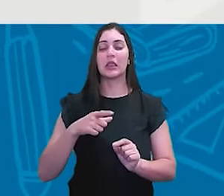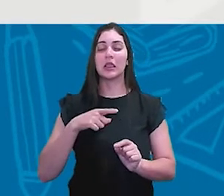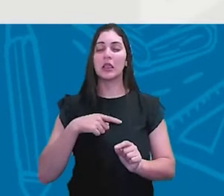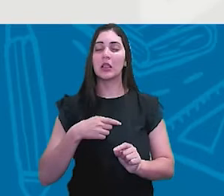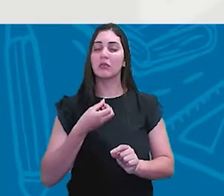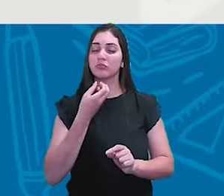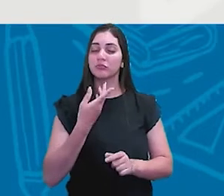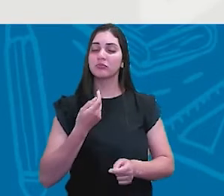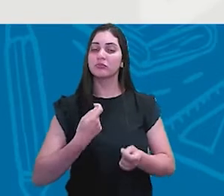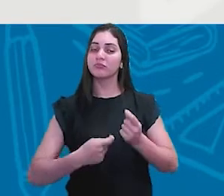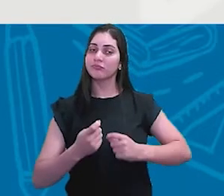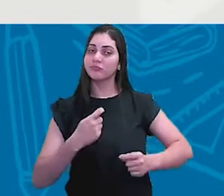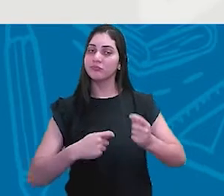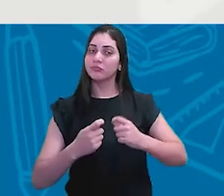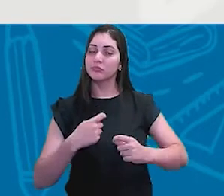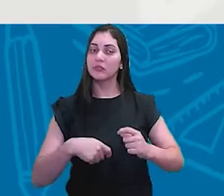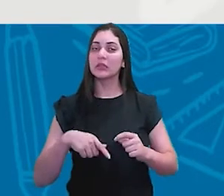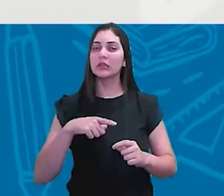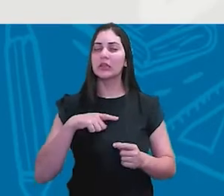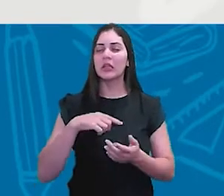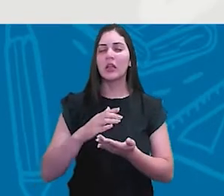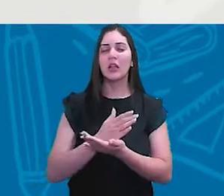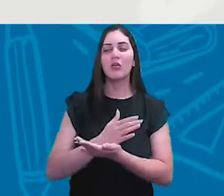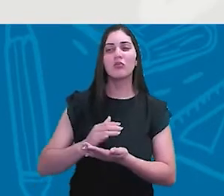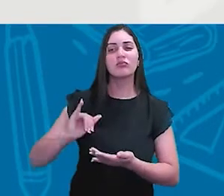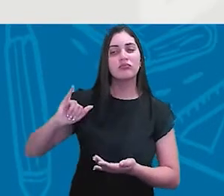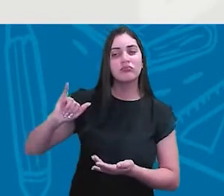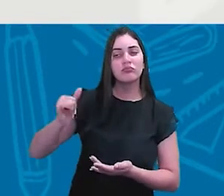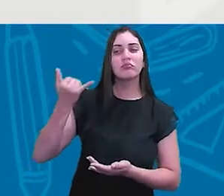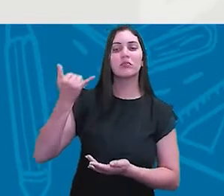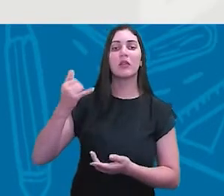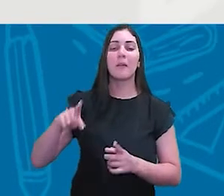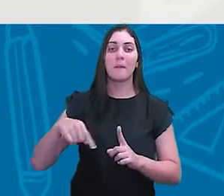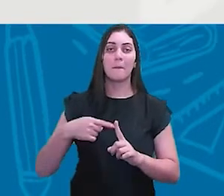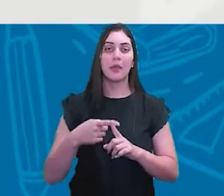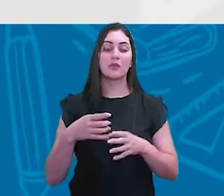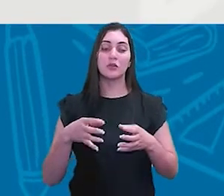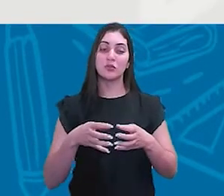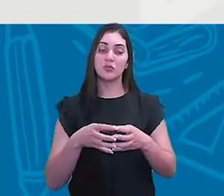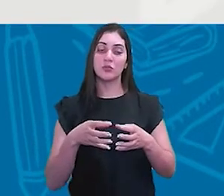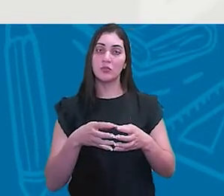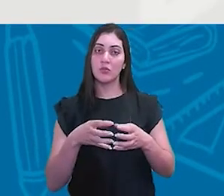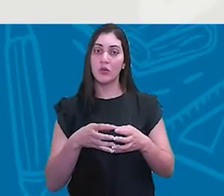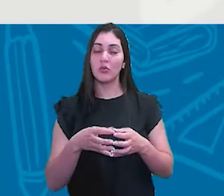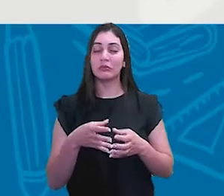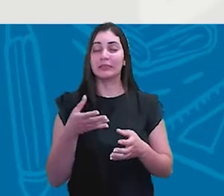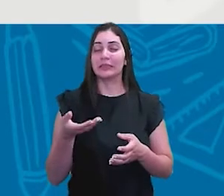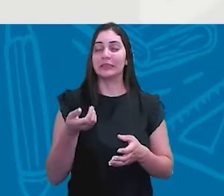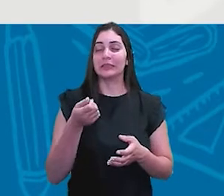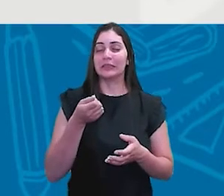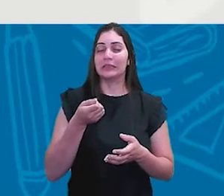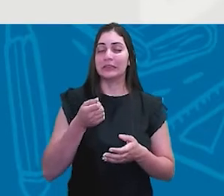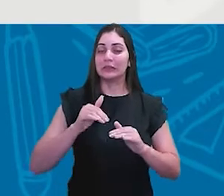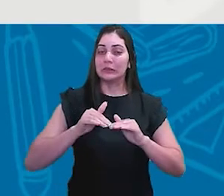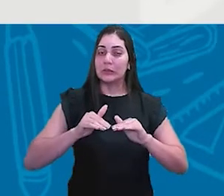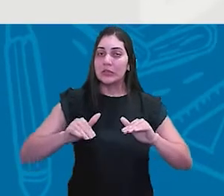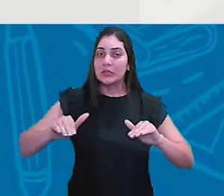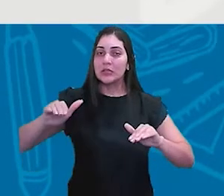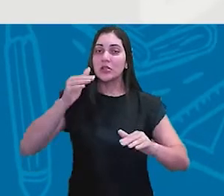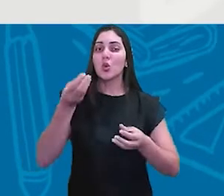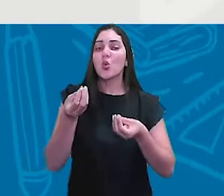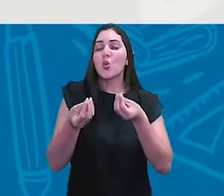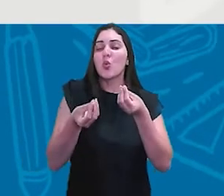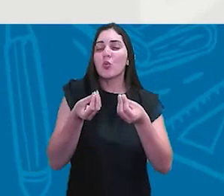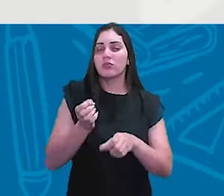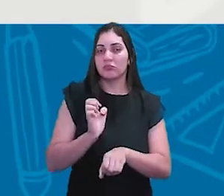econômica, né? Então tem algumas vantagens, mas o bloco ele não tem andado muito como se esperava, né? Não tem crescido como